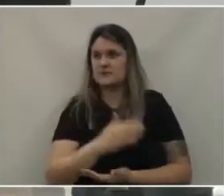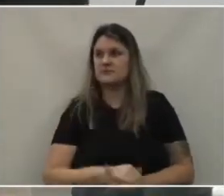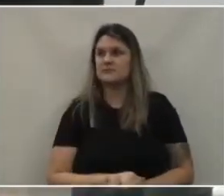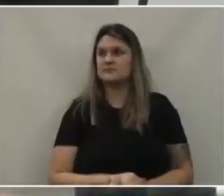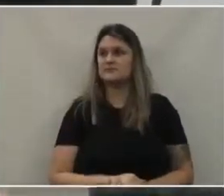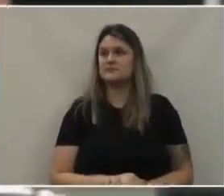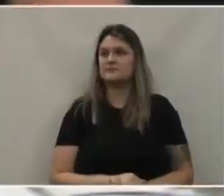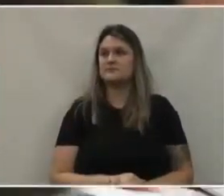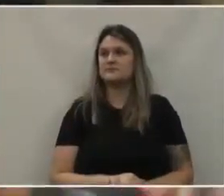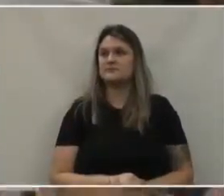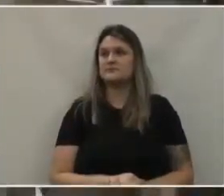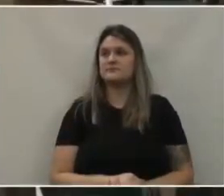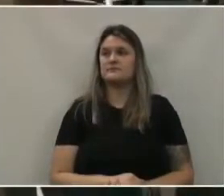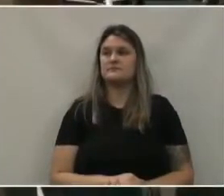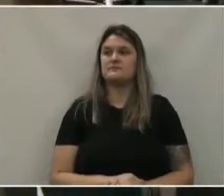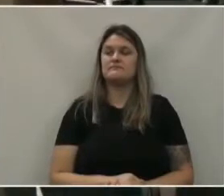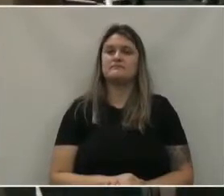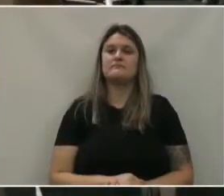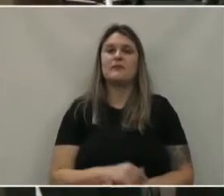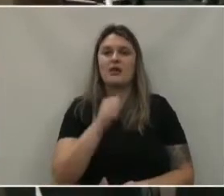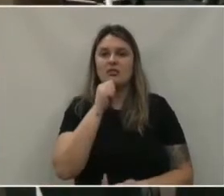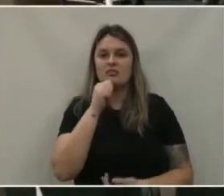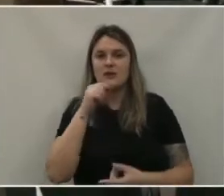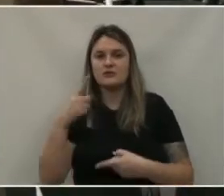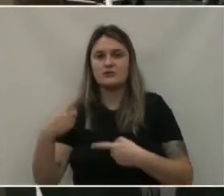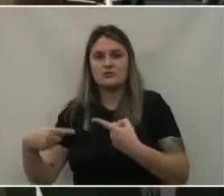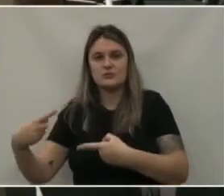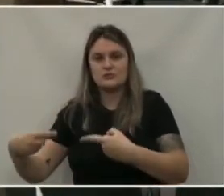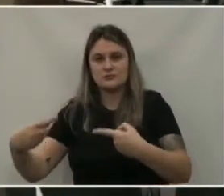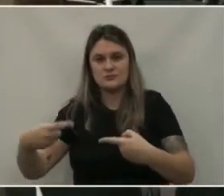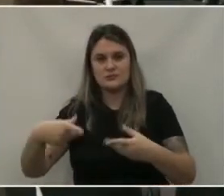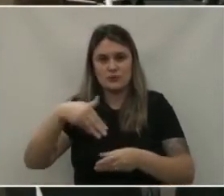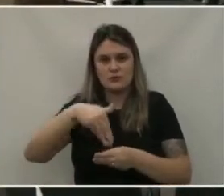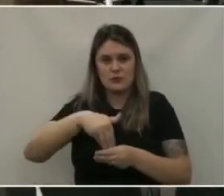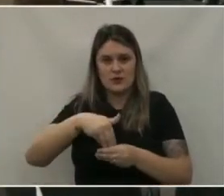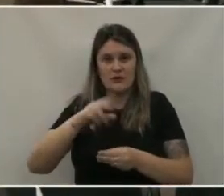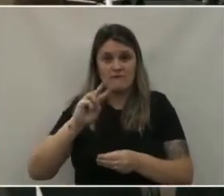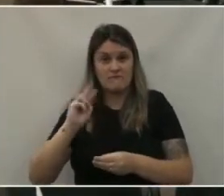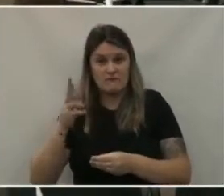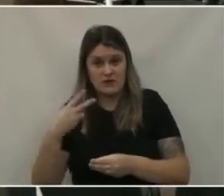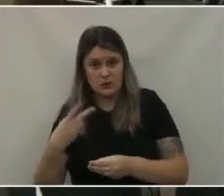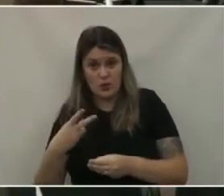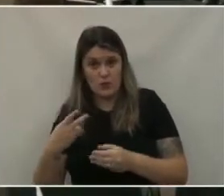noite. Ainda em discussão, em votação, senhores